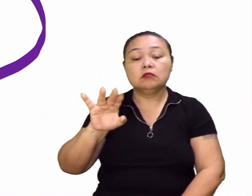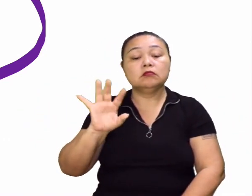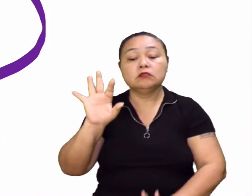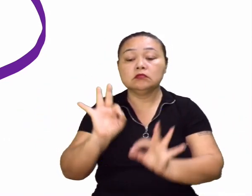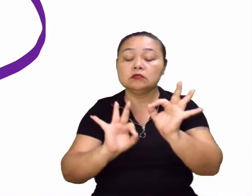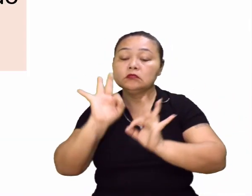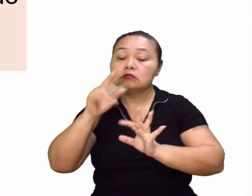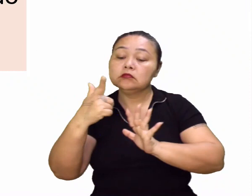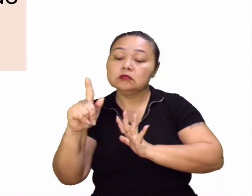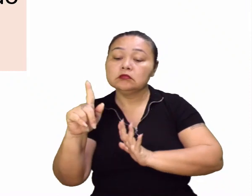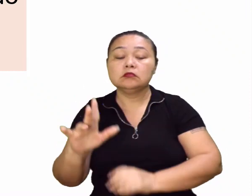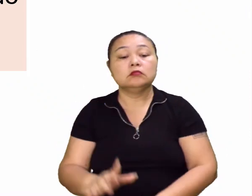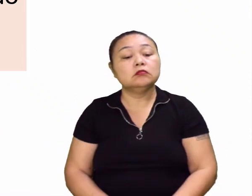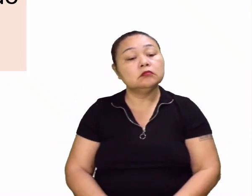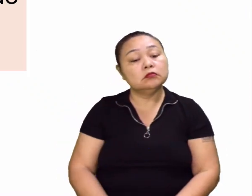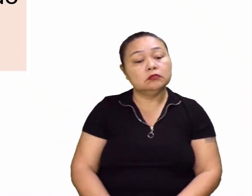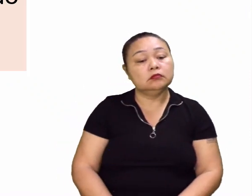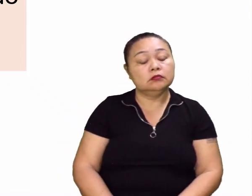geográficas embutidas.